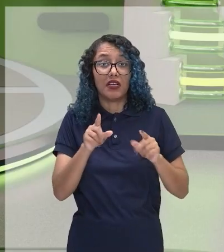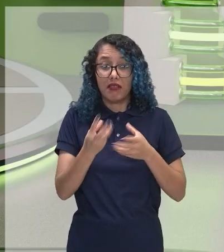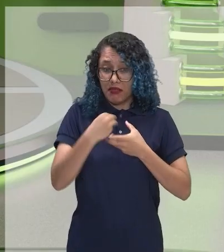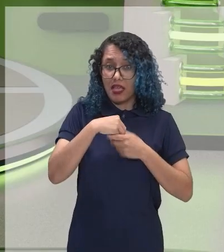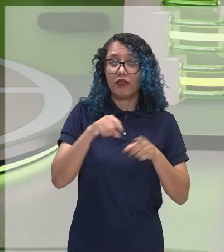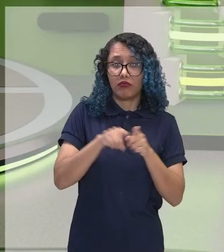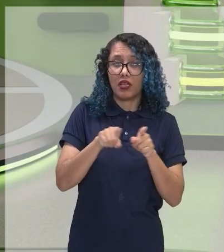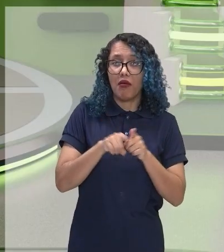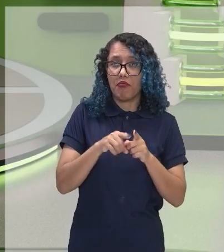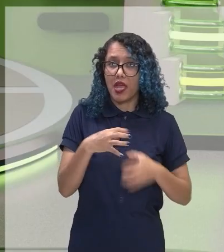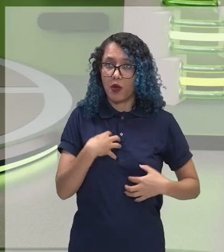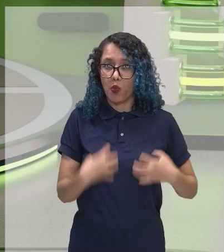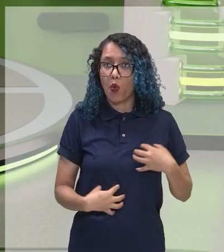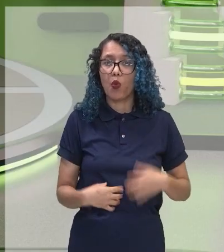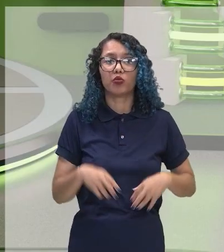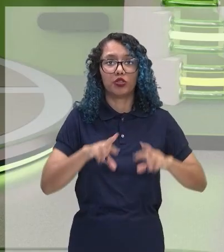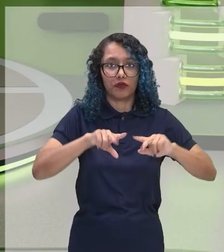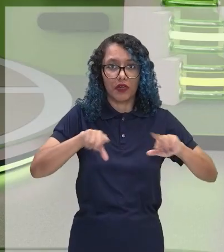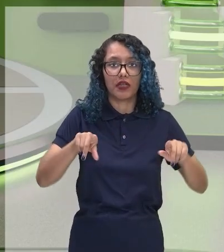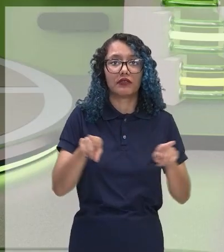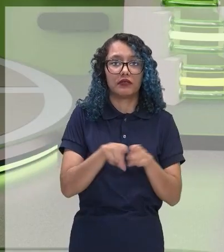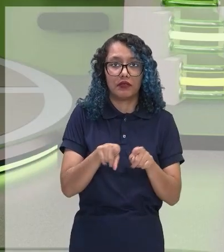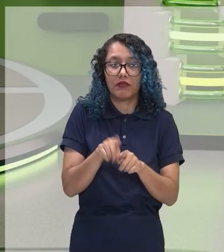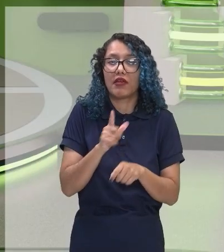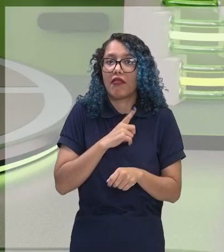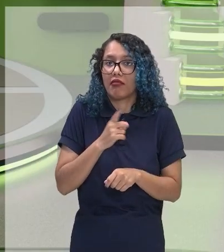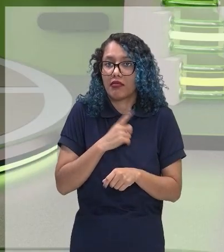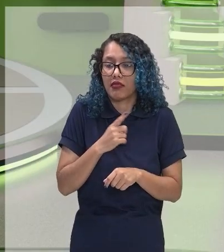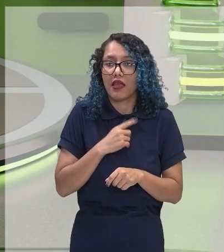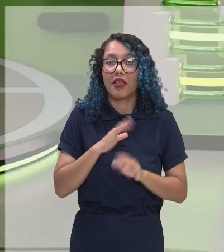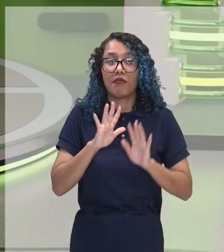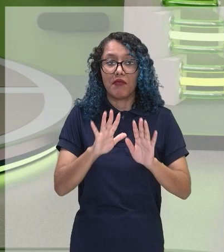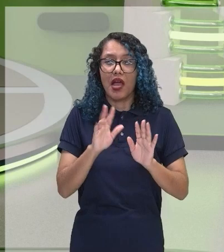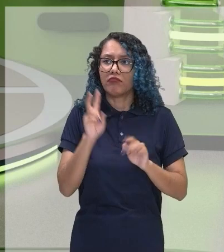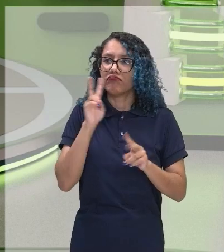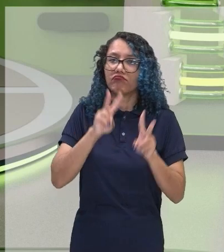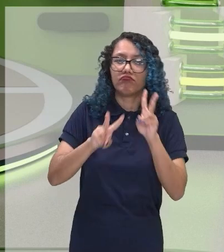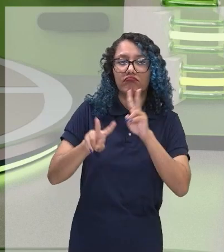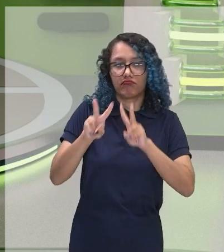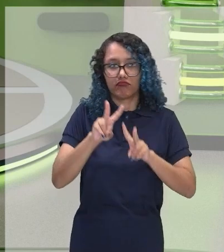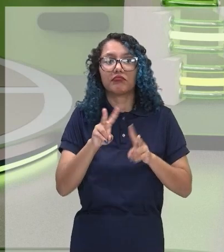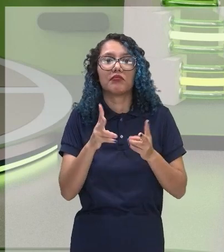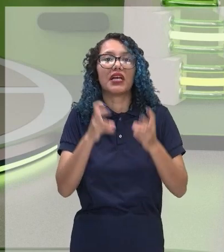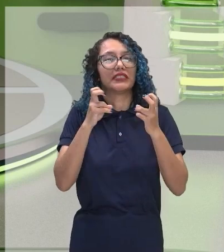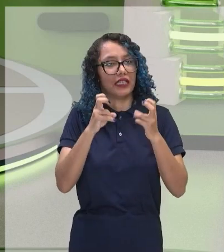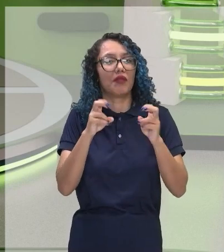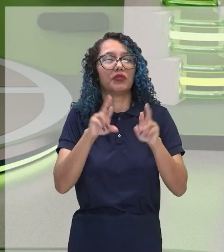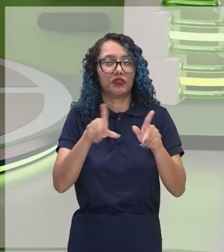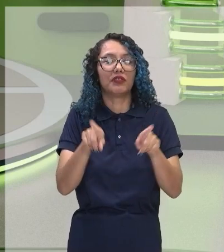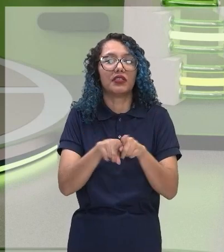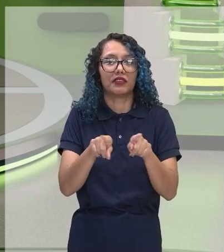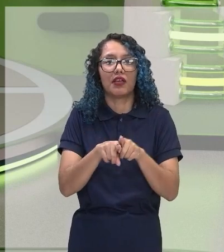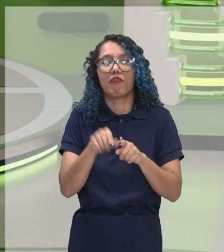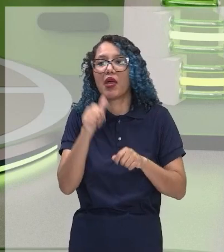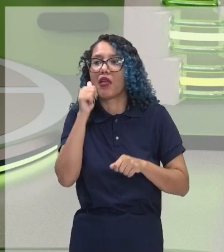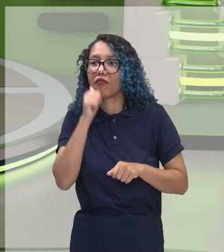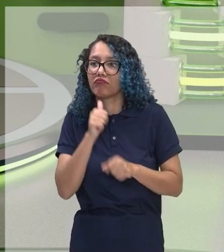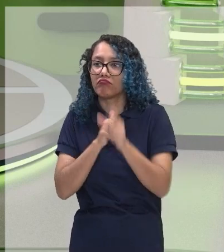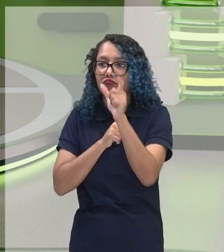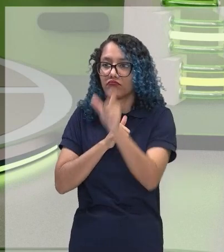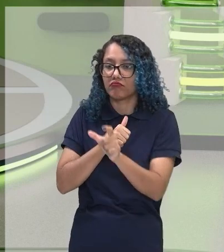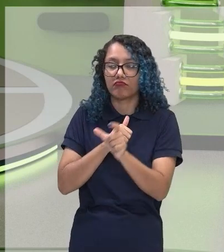internas também dos órgãos, mas a gente observa, né, a olho nu, conseguimos observar essa diferença. E a